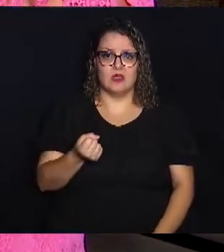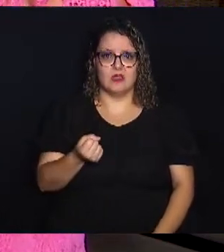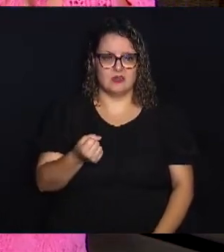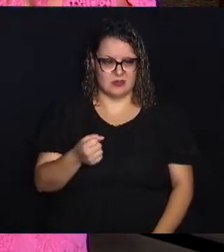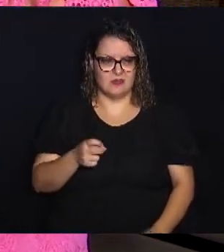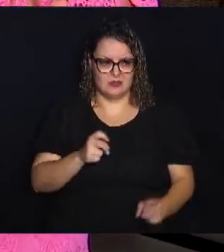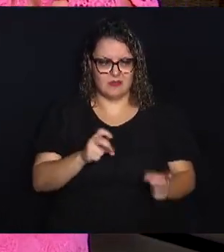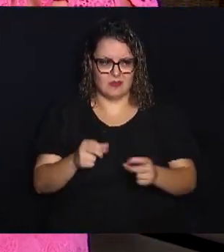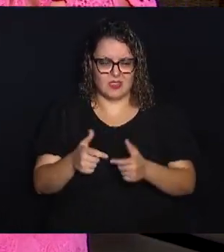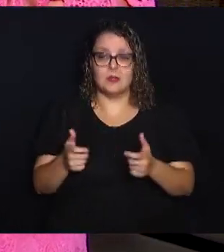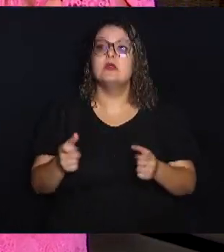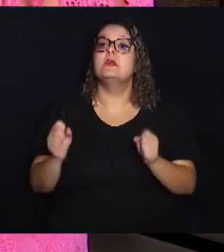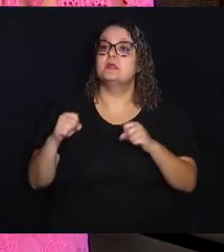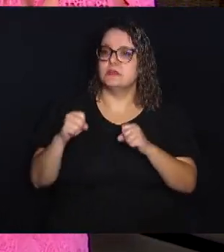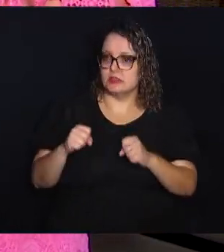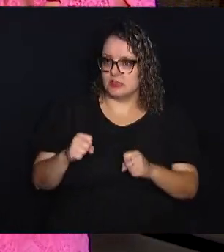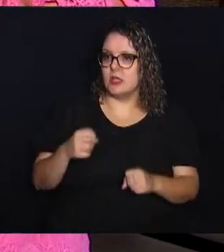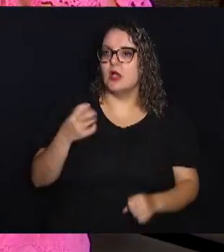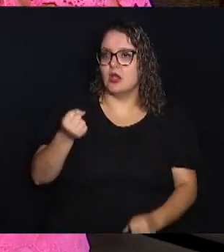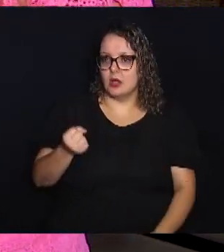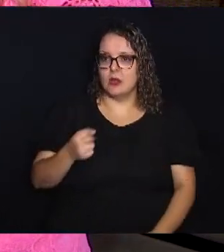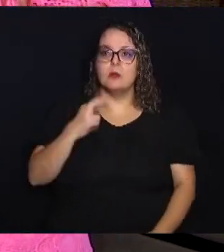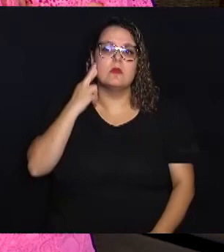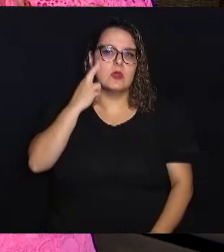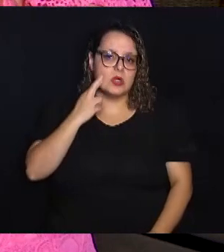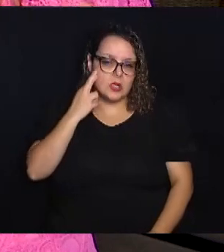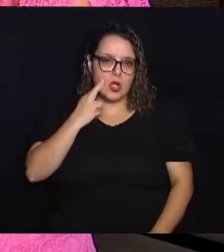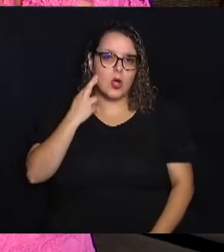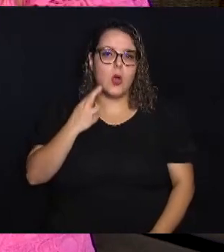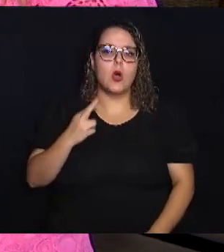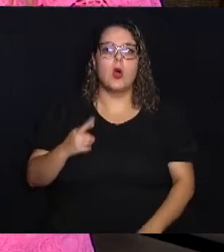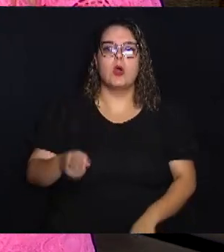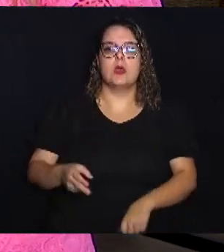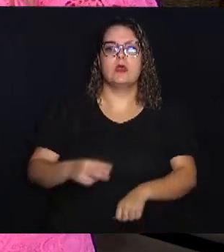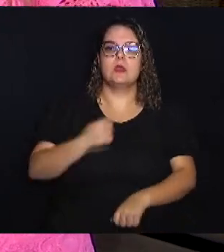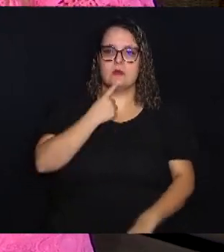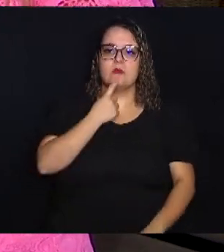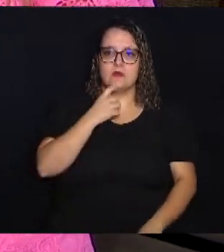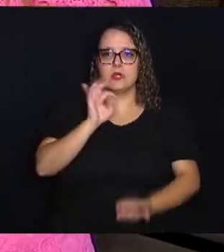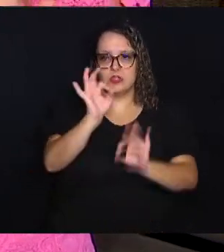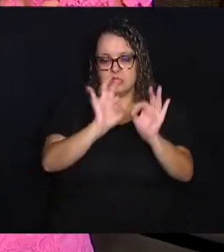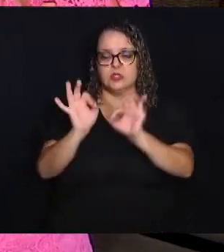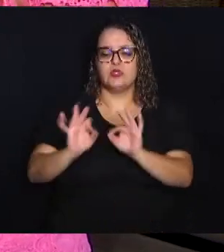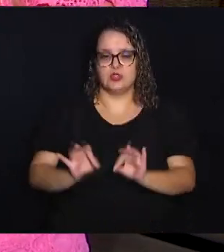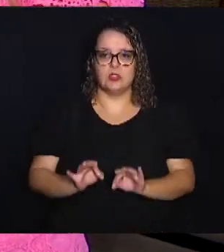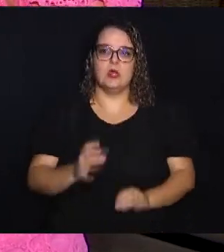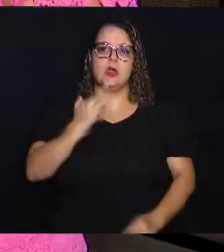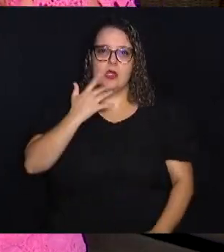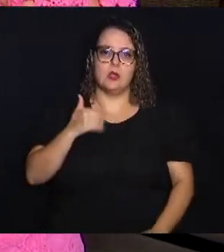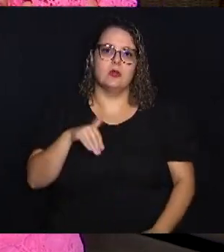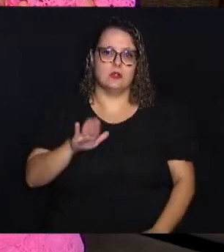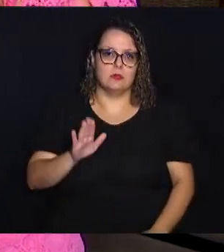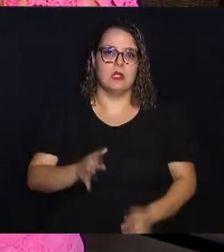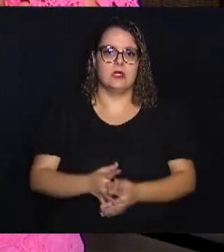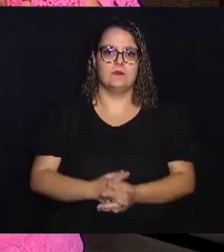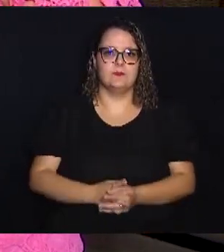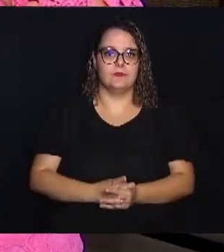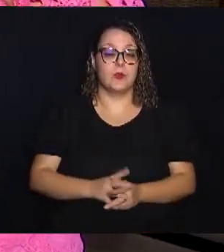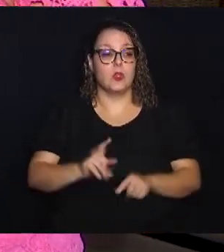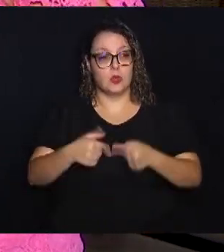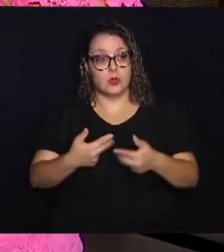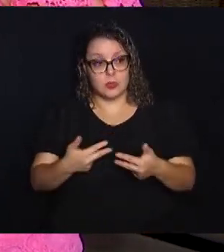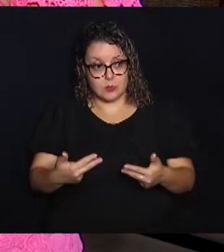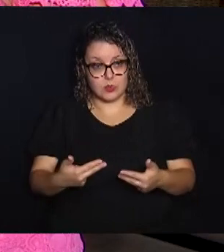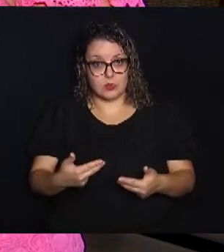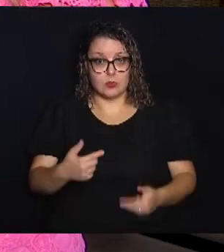mais de branco. Sai bastante ou não? Sai. Branco, cor-de-rosa e vermelho, na questão de arranjos, né, são as cores que mais saem. E